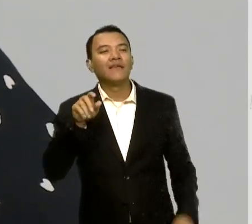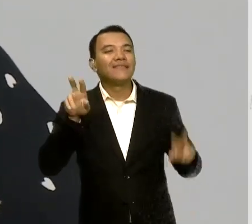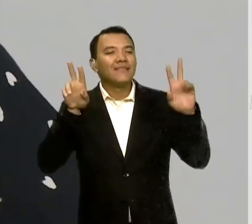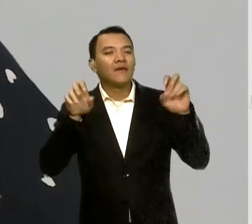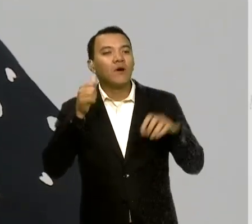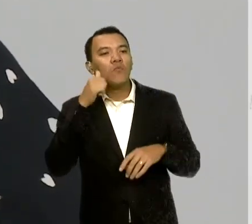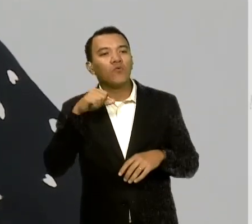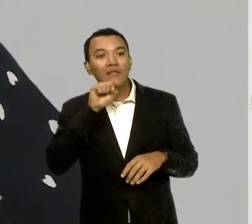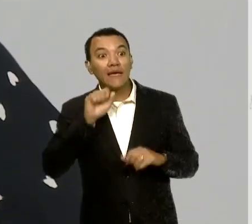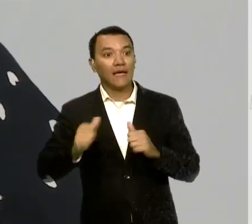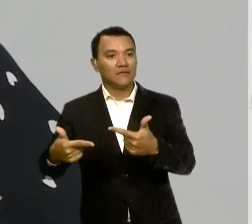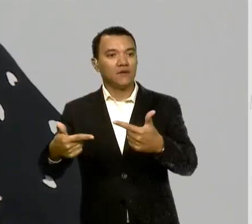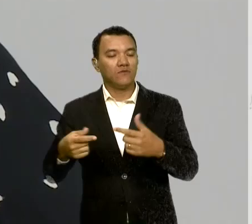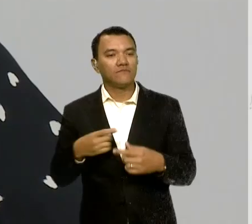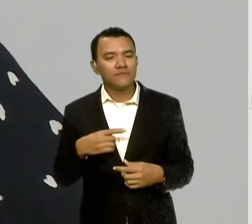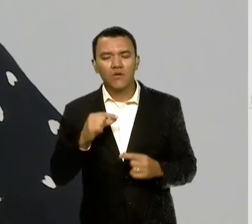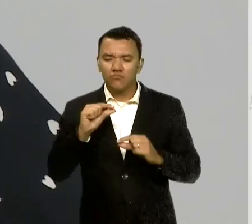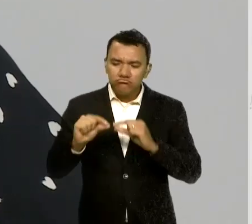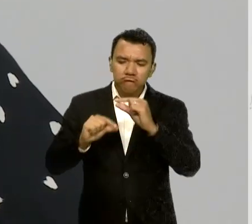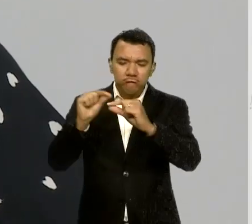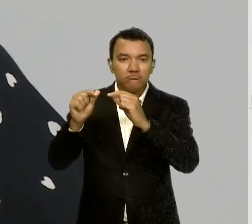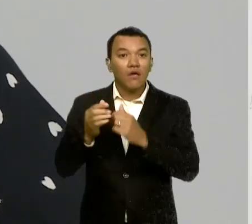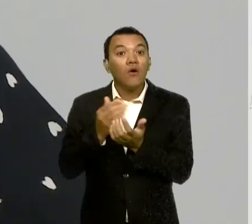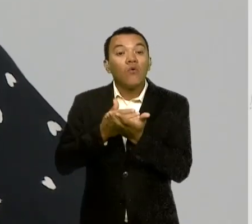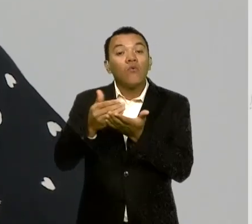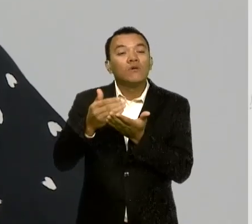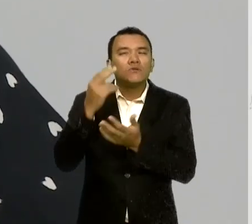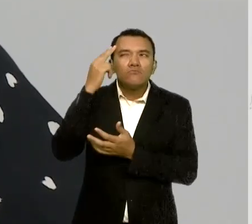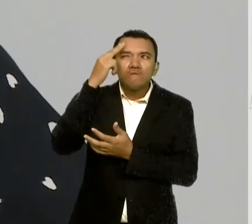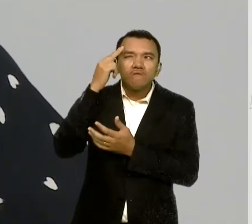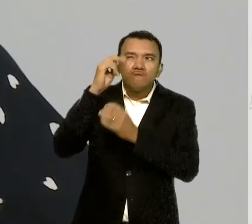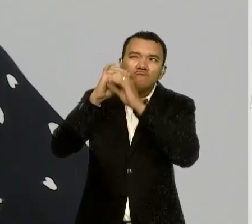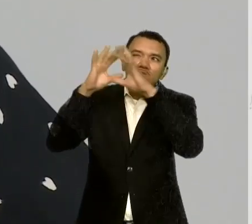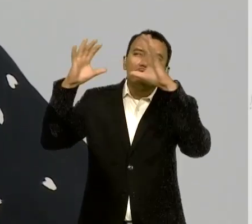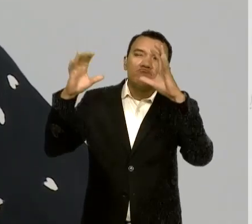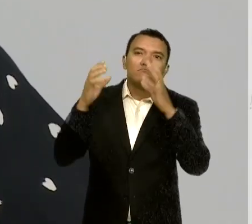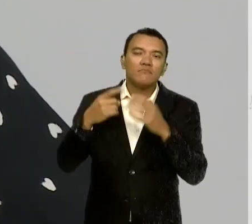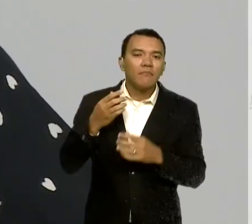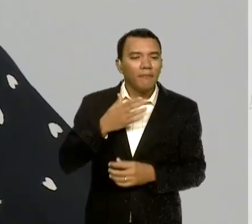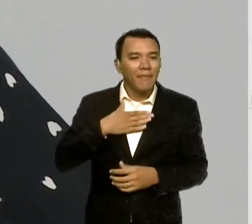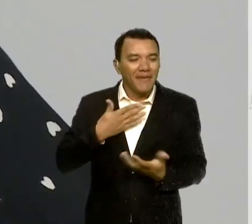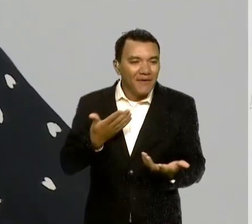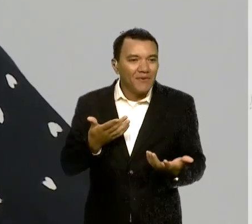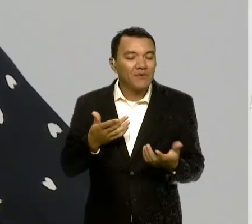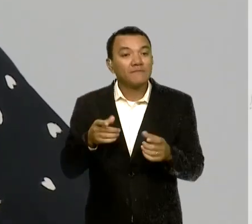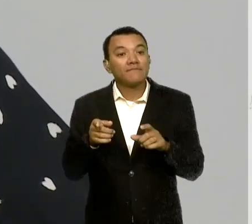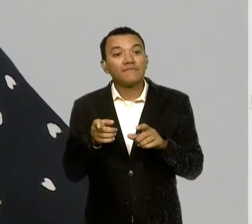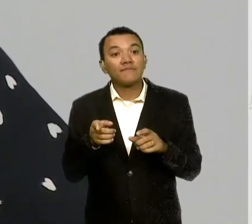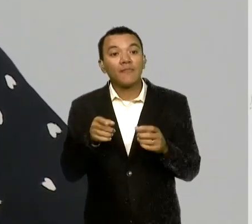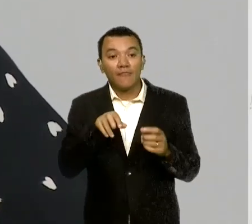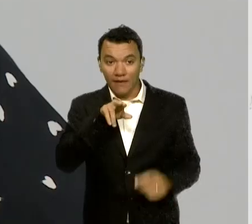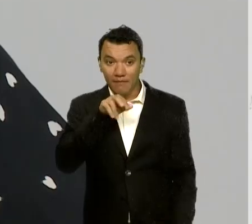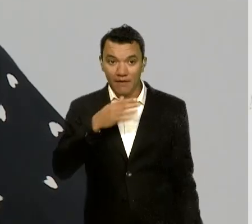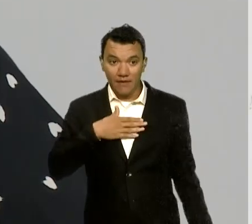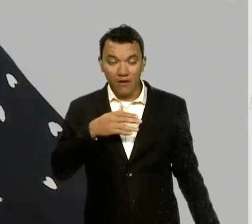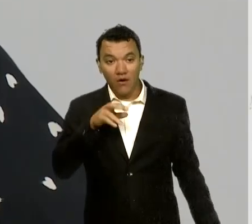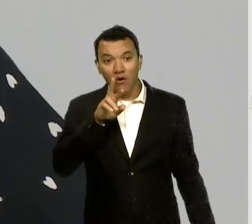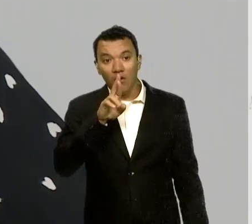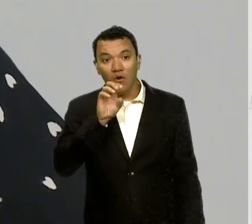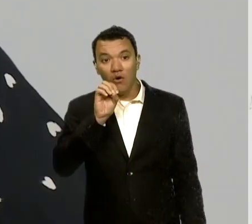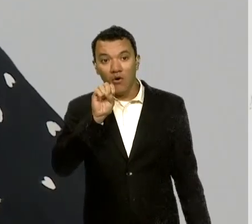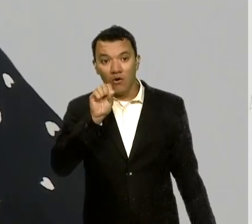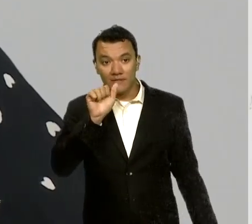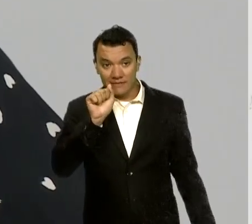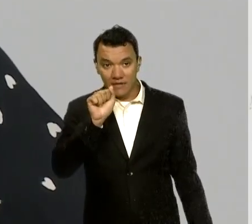né? E aí começou com um sonho, né? Um sonho meu e um sonho da nossa irmã Rosa e mais